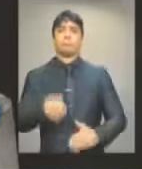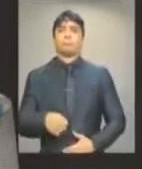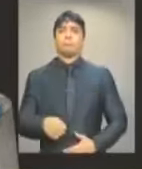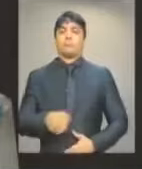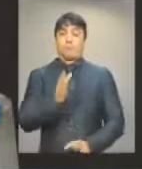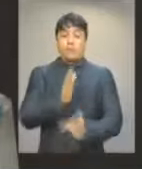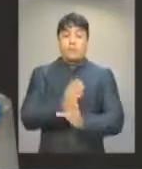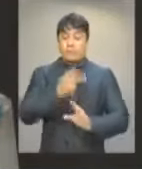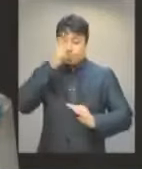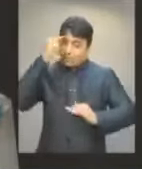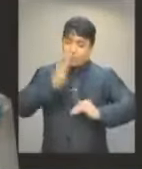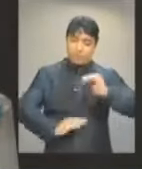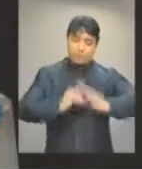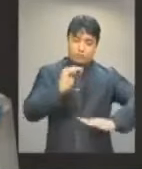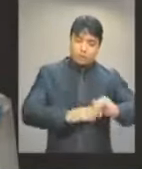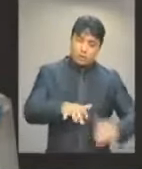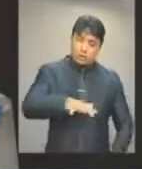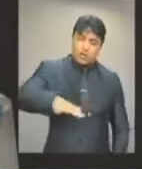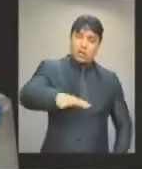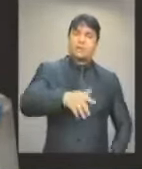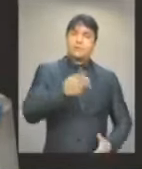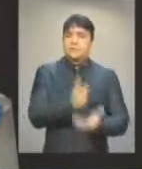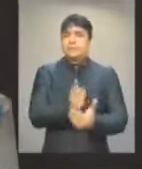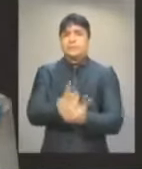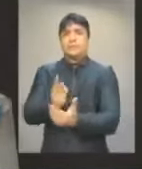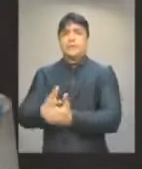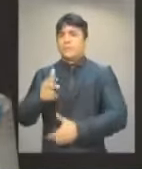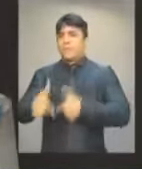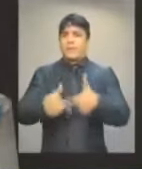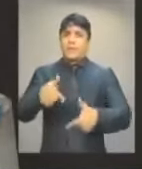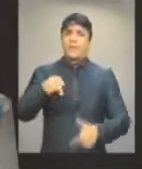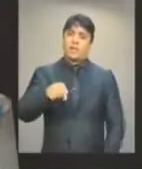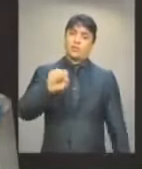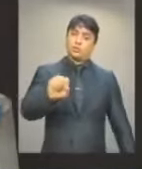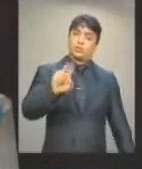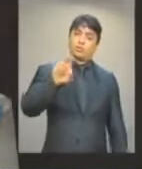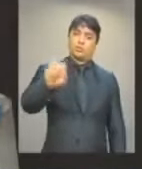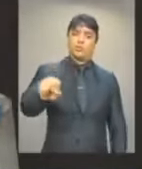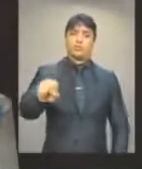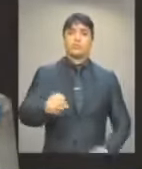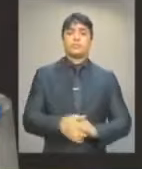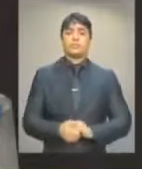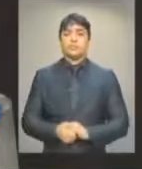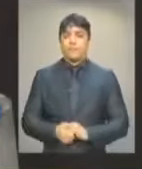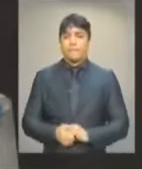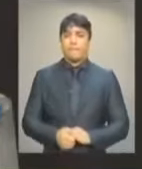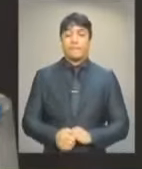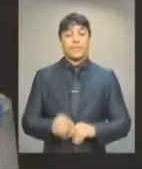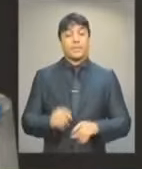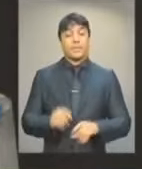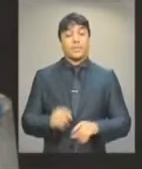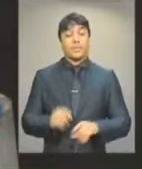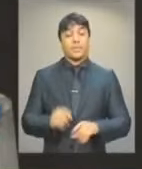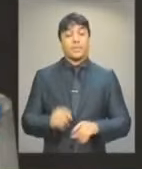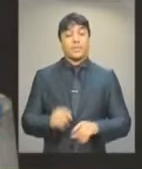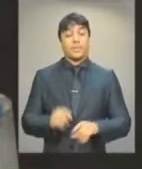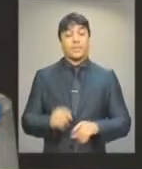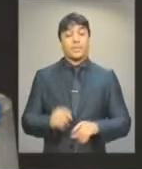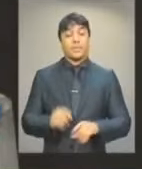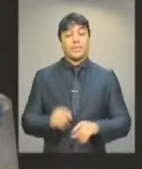cotidianamente estão no sistema único, no sistema único de saúde. Mas ainda há muito a